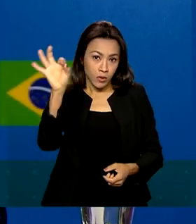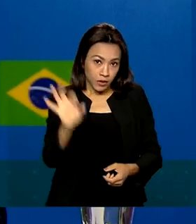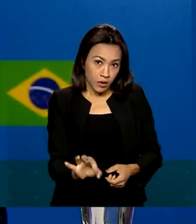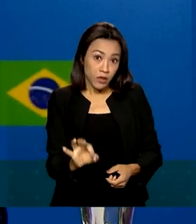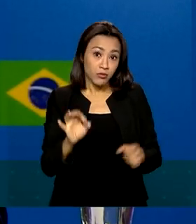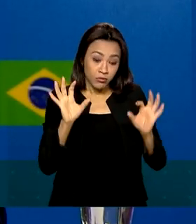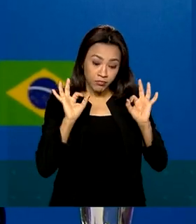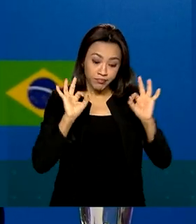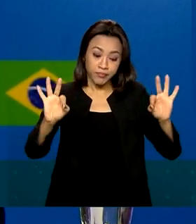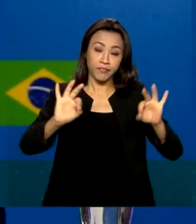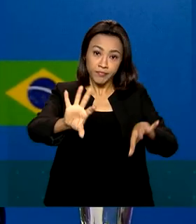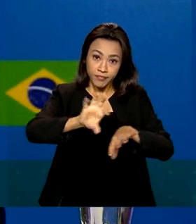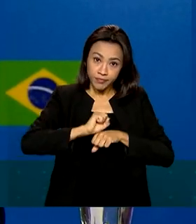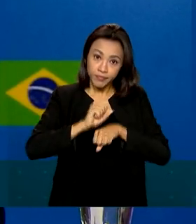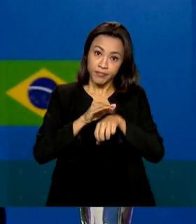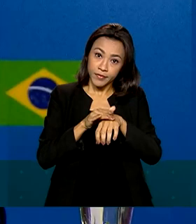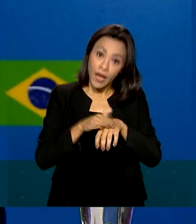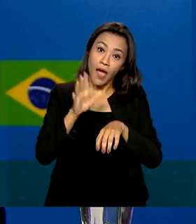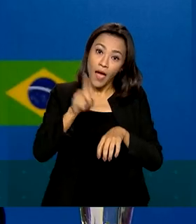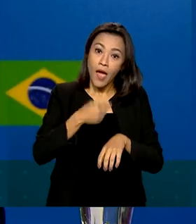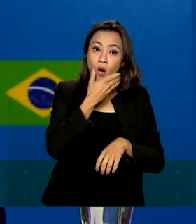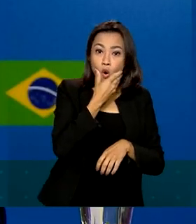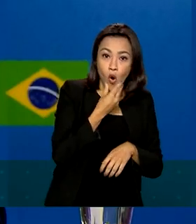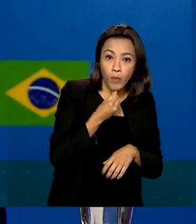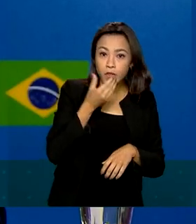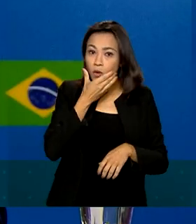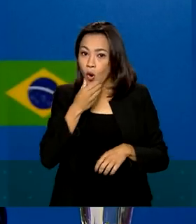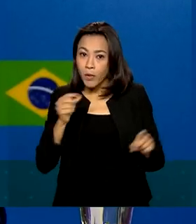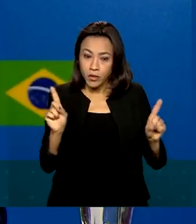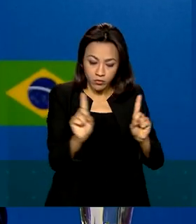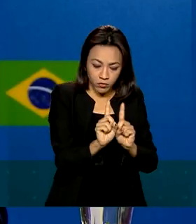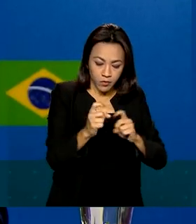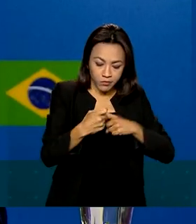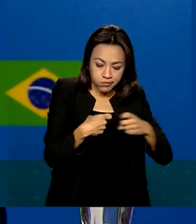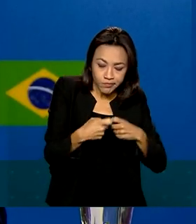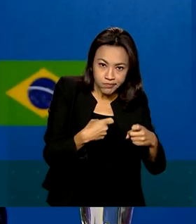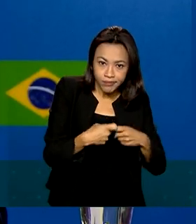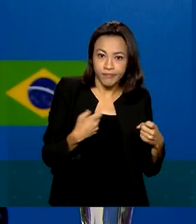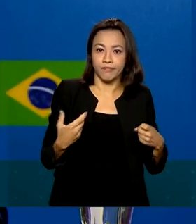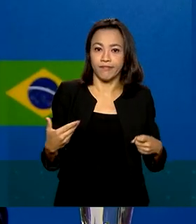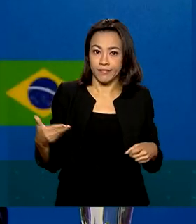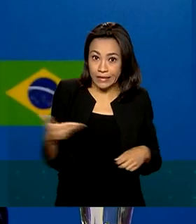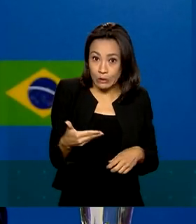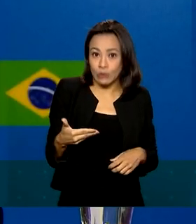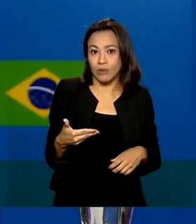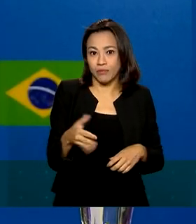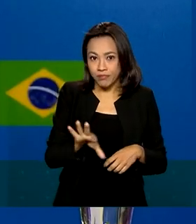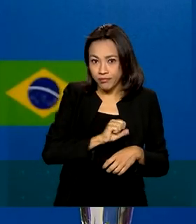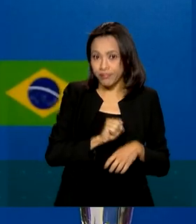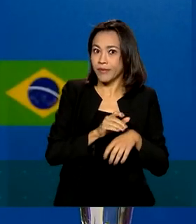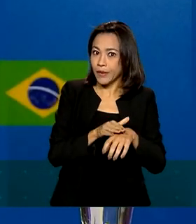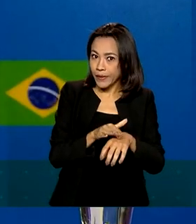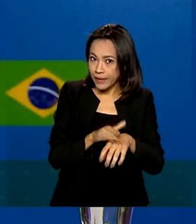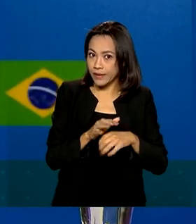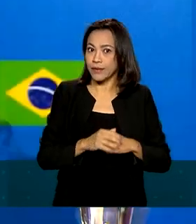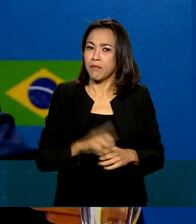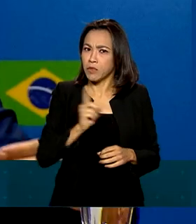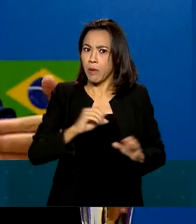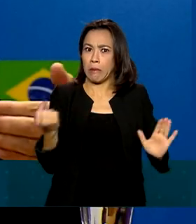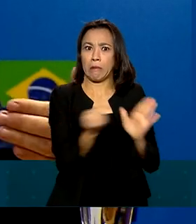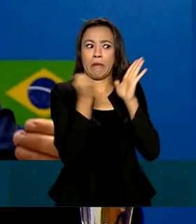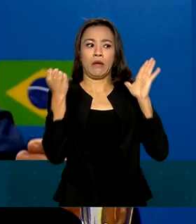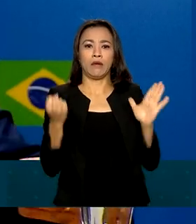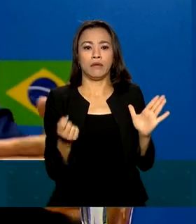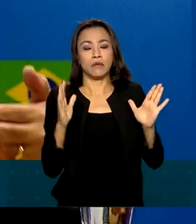casos confirmados são de homens que fazem sexo com homens. Mas isso não é uma estigmatização.